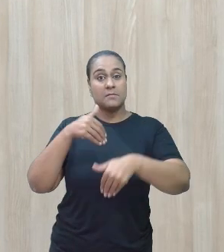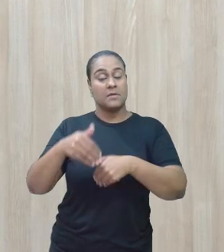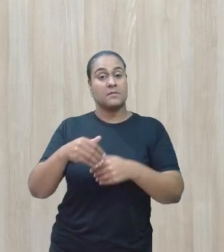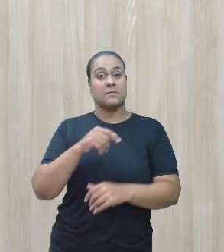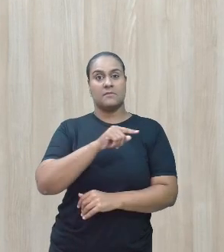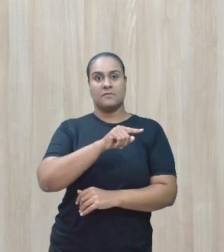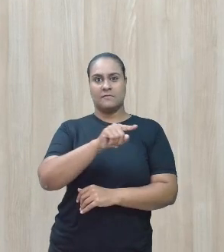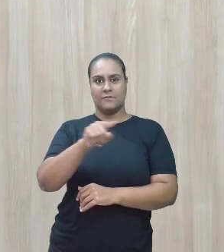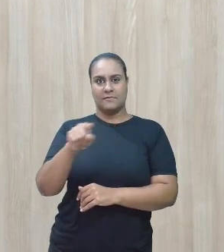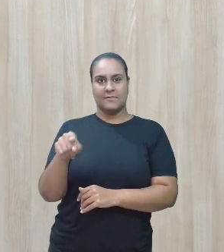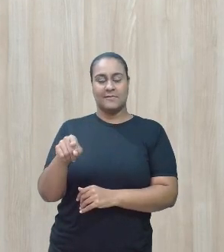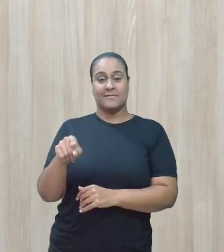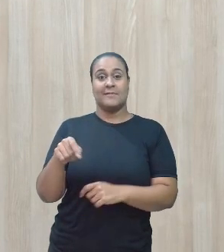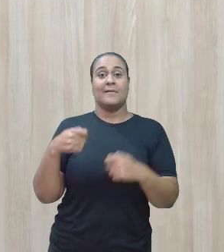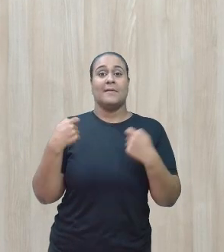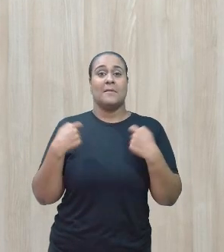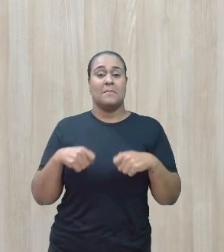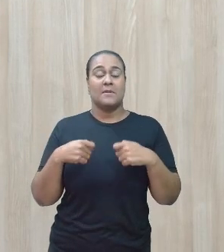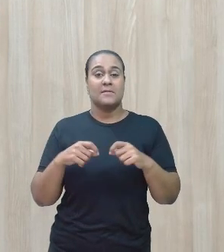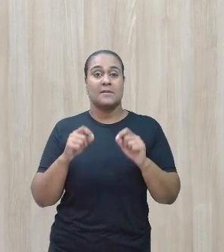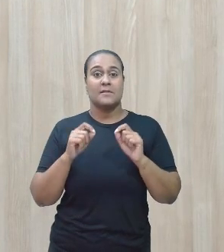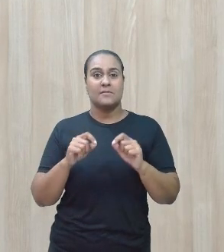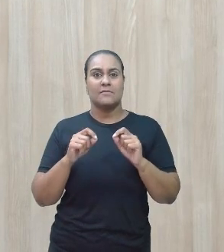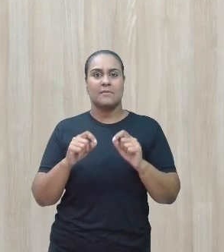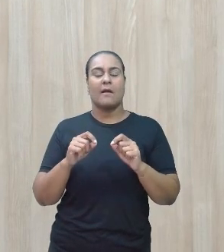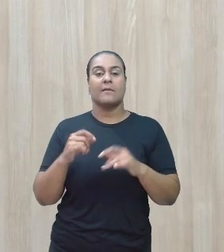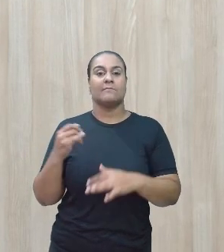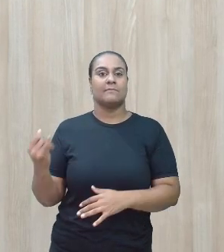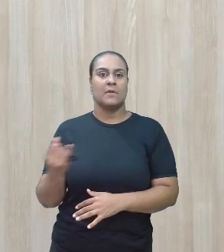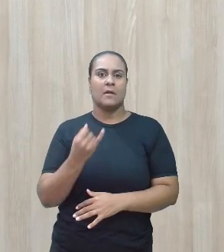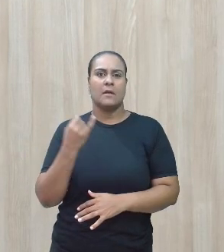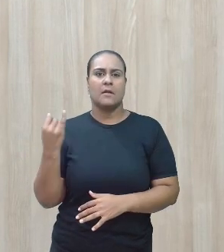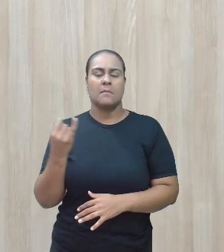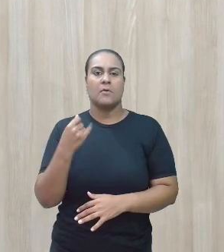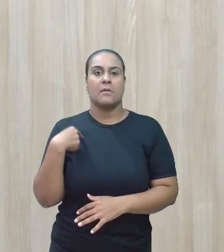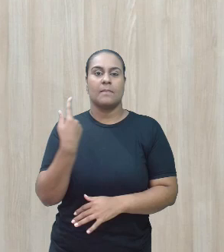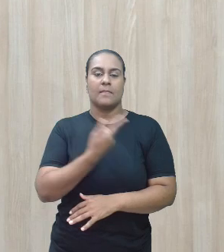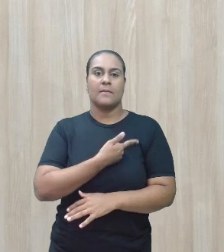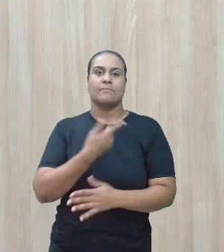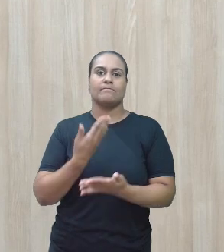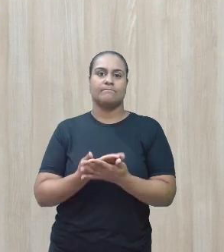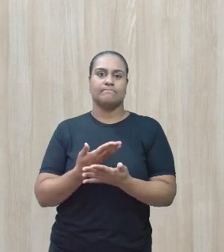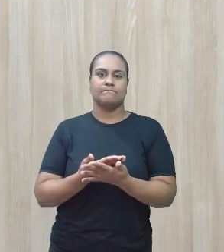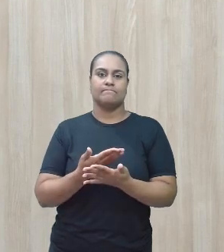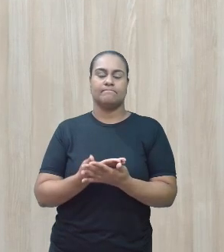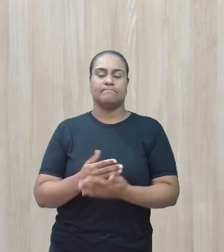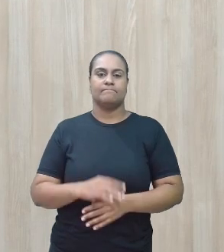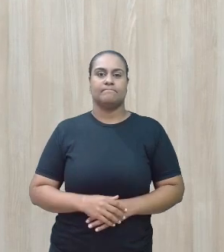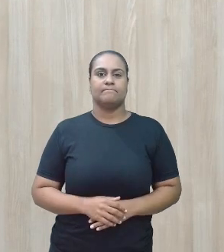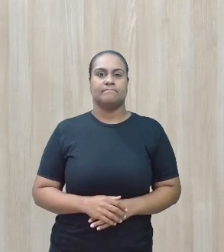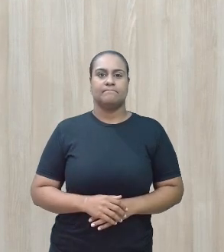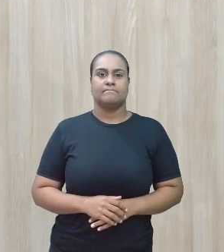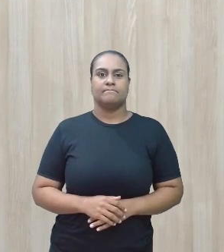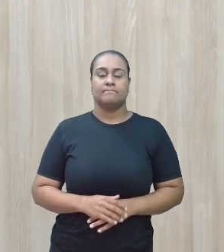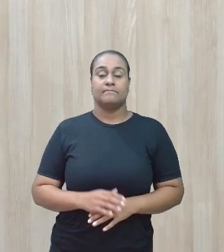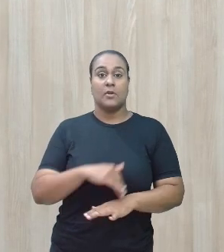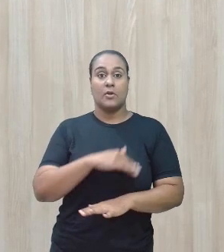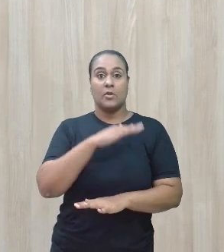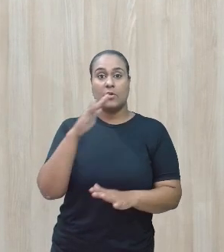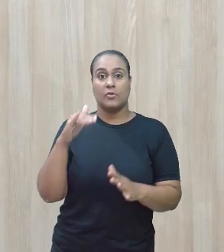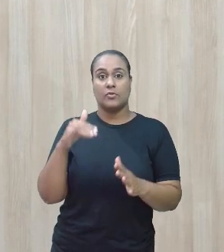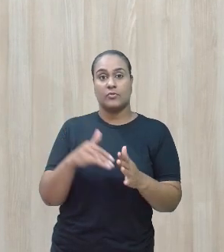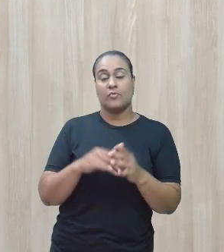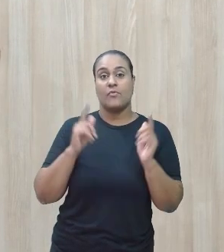interação ela precisa ser parte fundamental das nossas aulas, tá certo? Todas as animações, todas